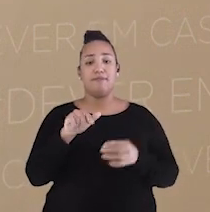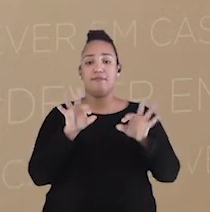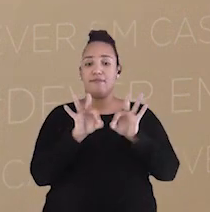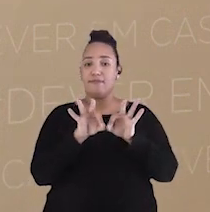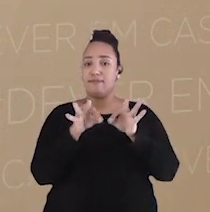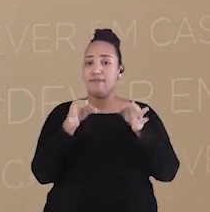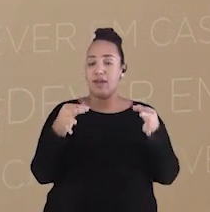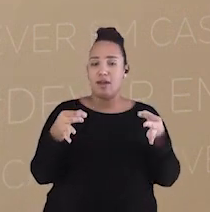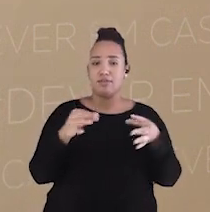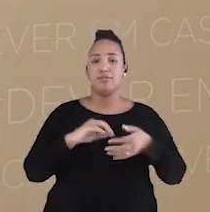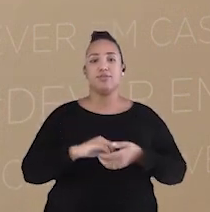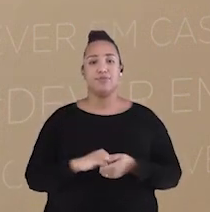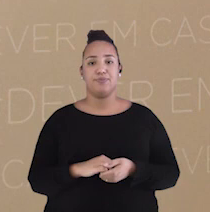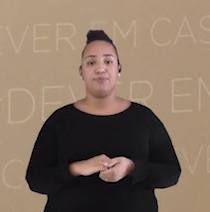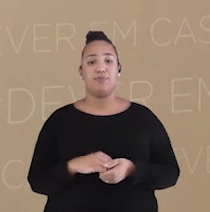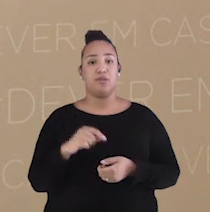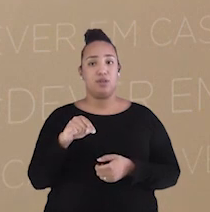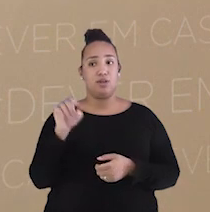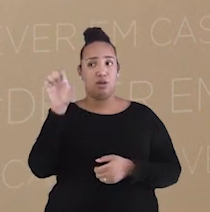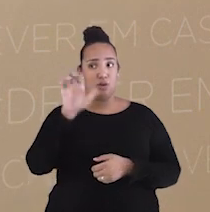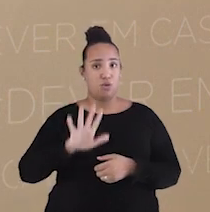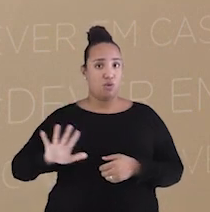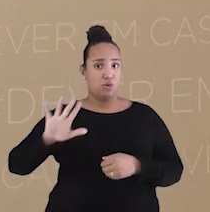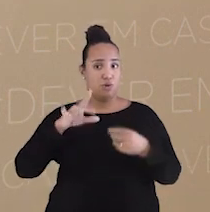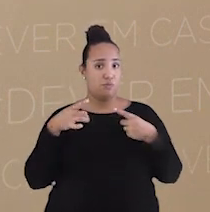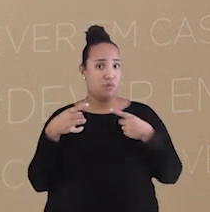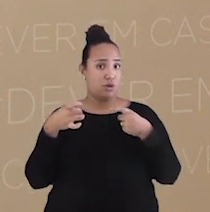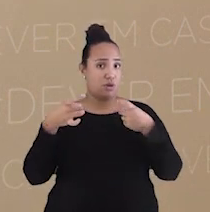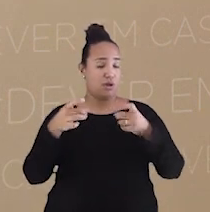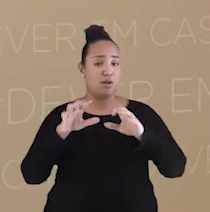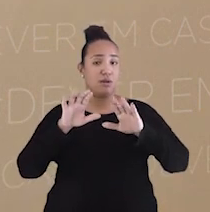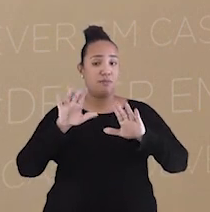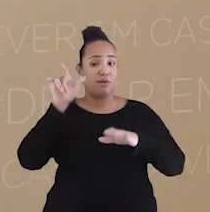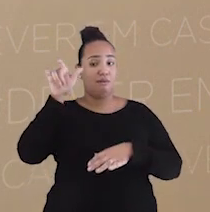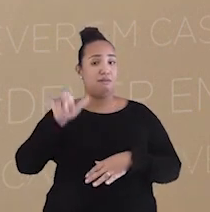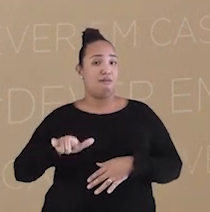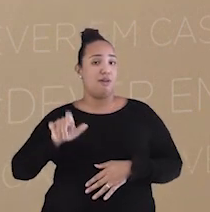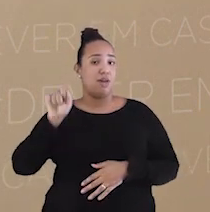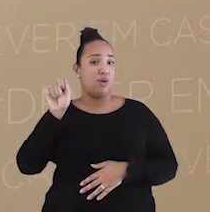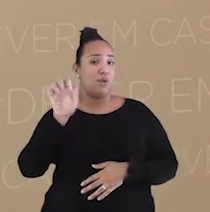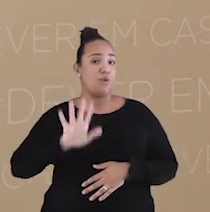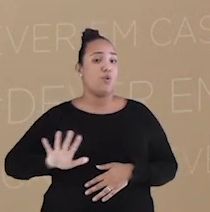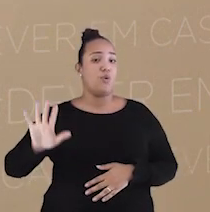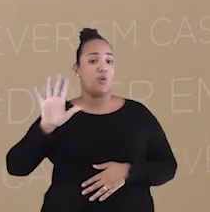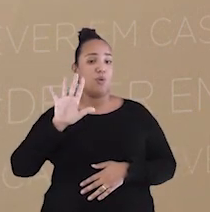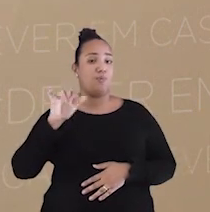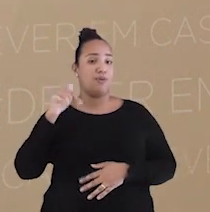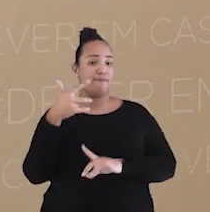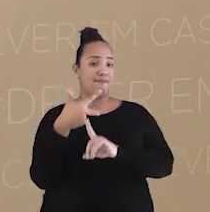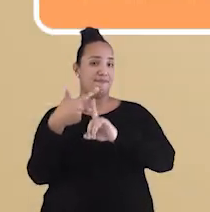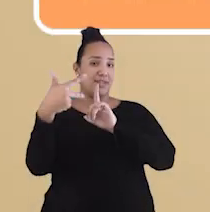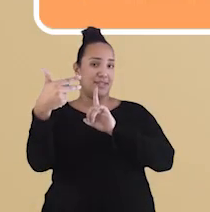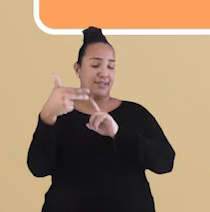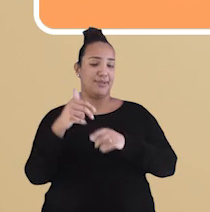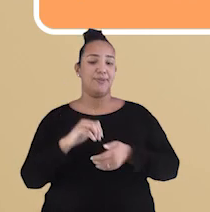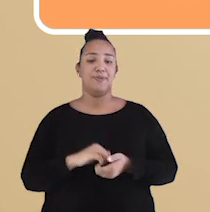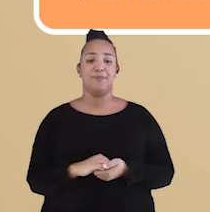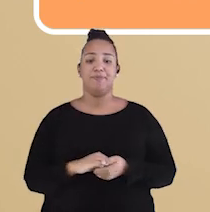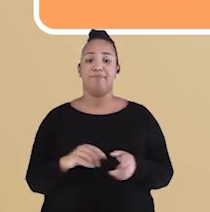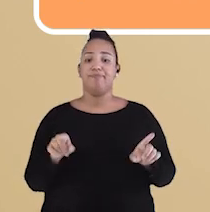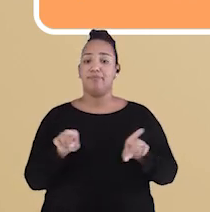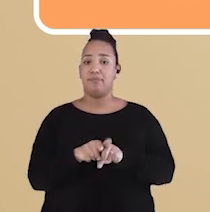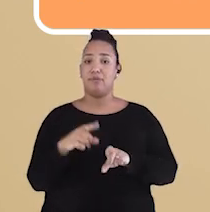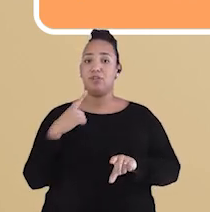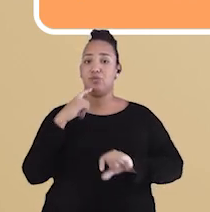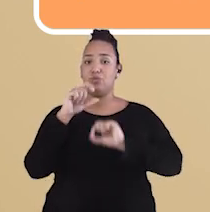clássico. São as guerras contra os europeus. Mas, infelizmente, o homem branco levou a melhor nessas. Existiam